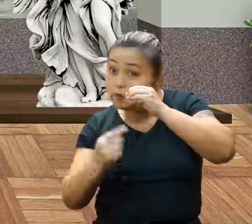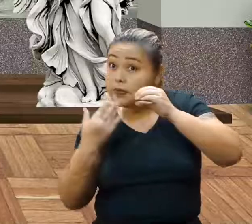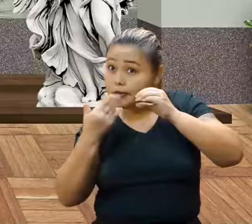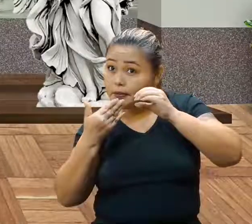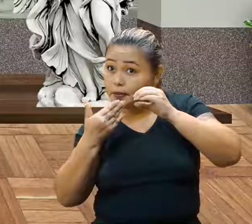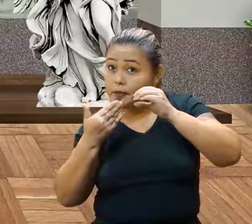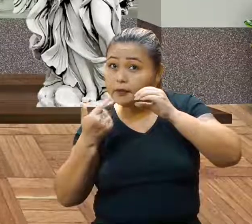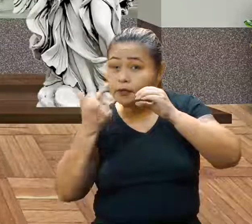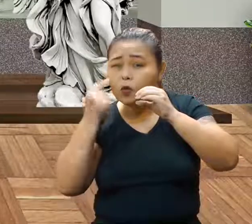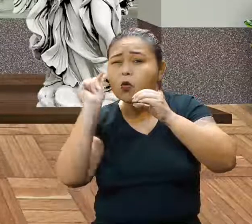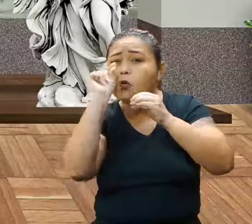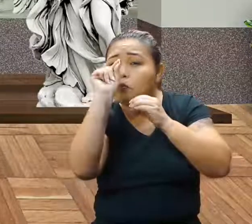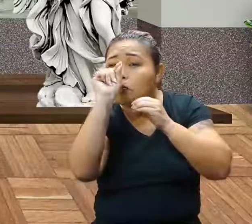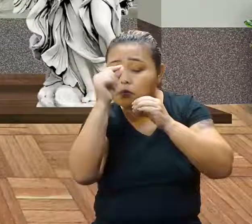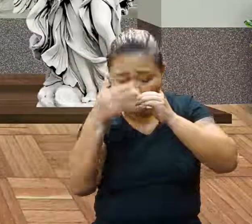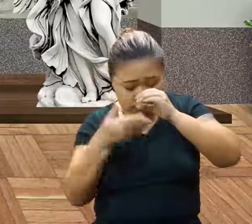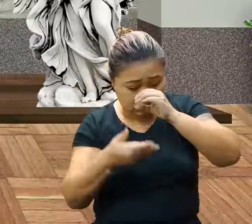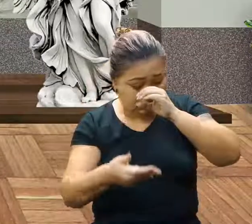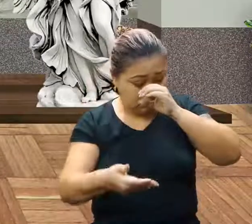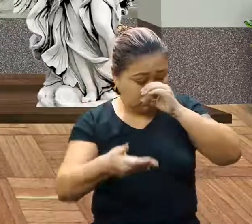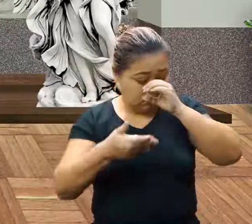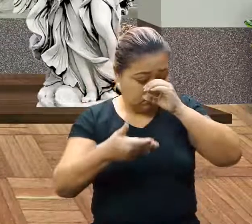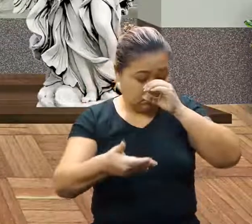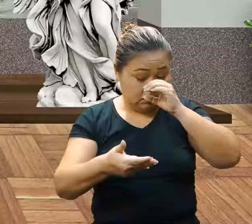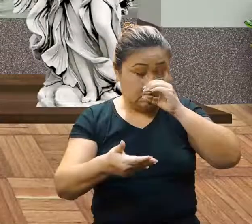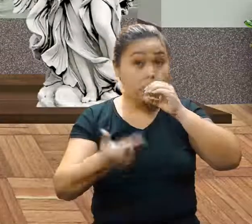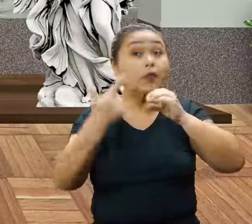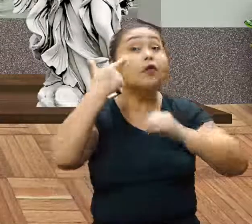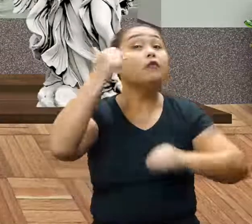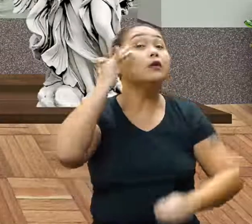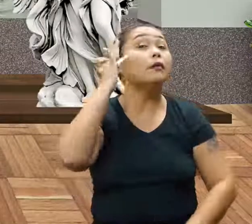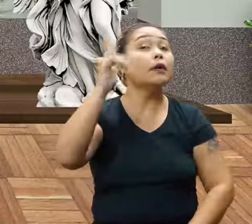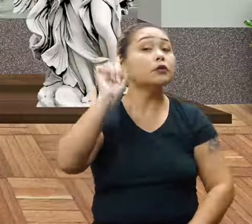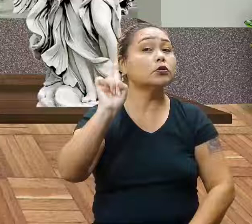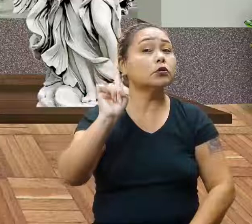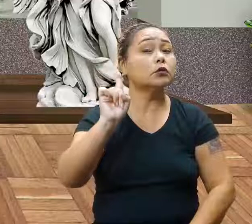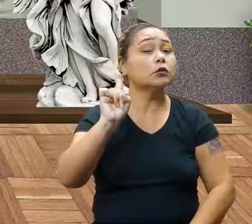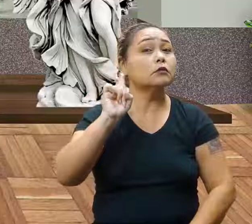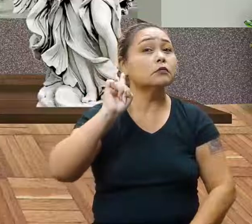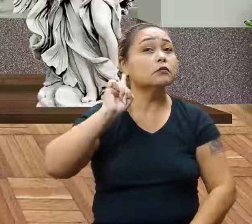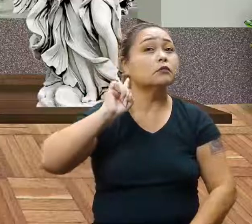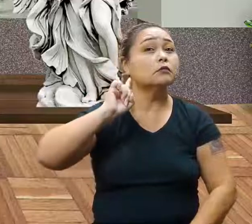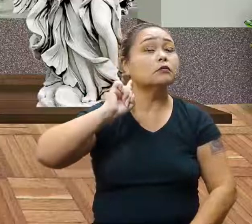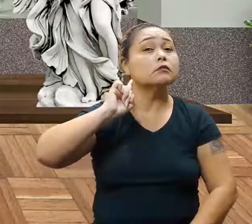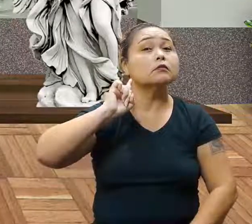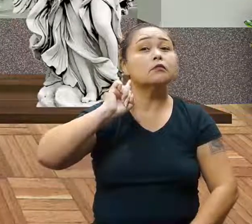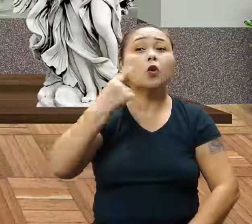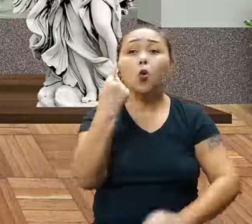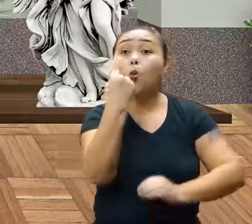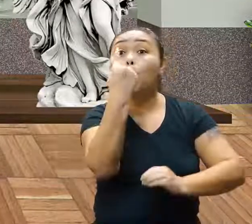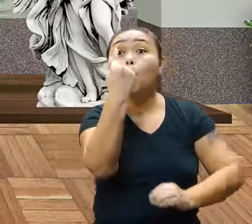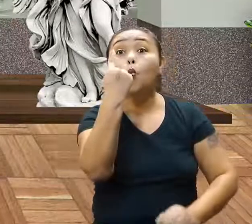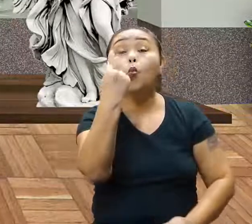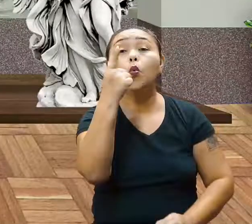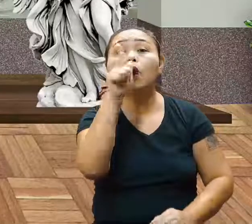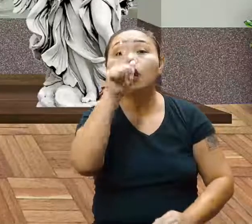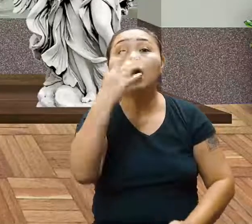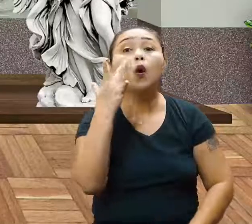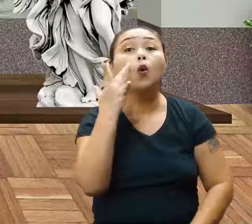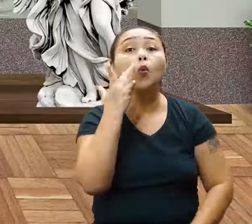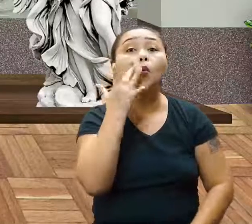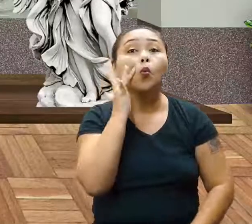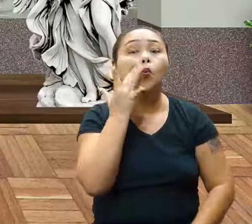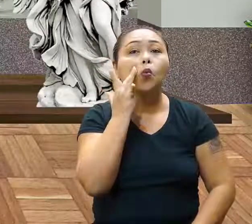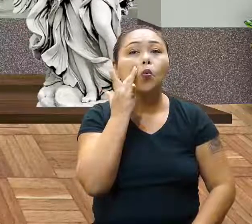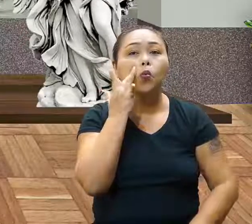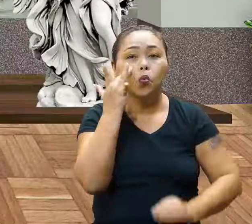bem pequenininho. Você imagina um grão de ouro. Você vai colocar